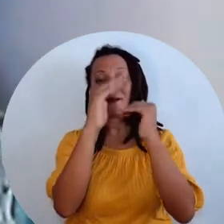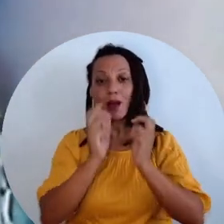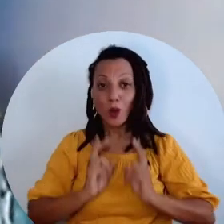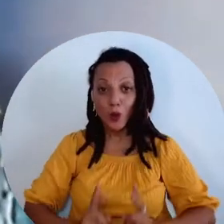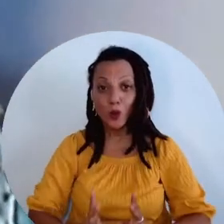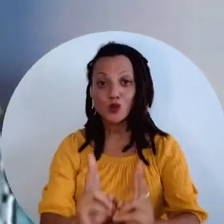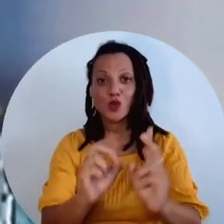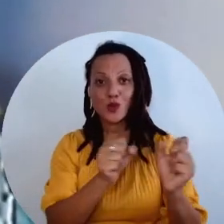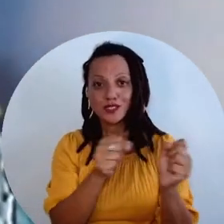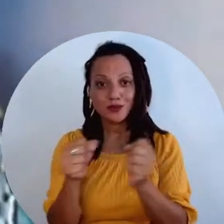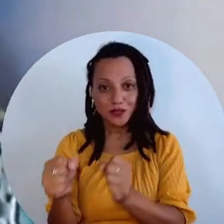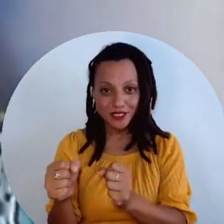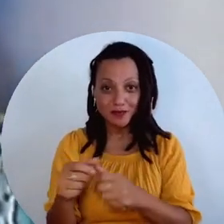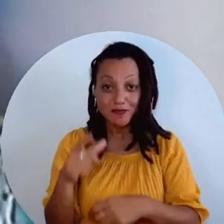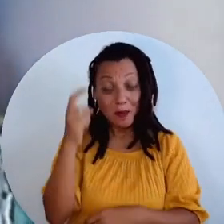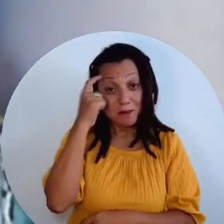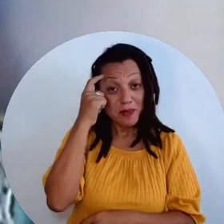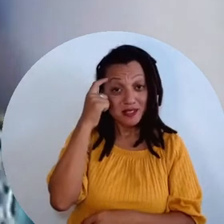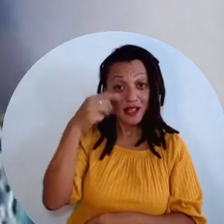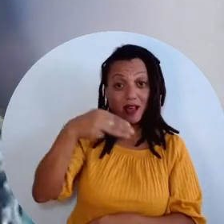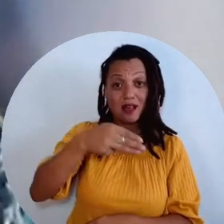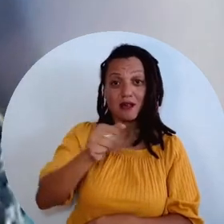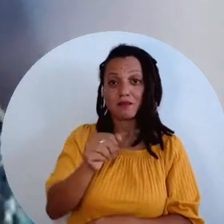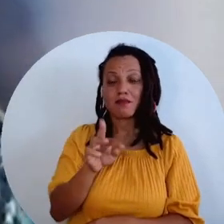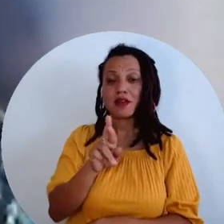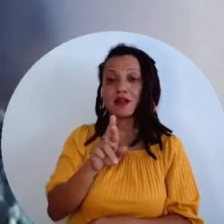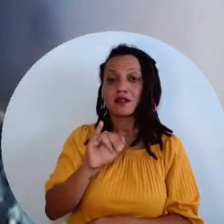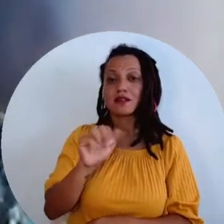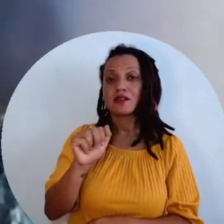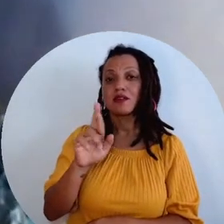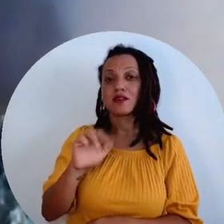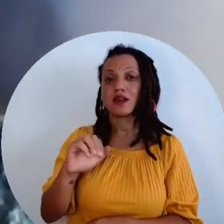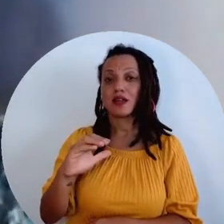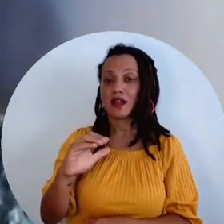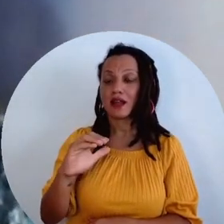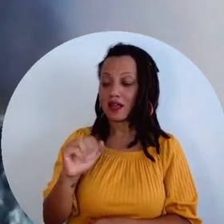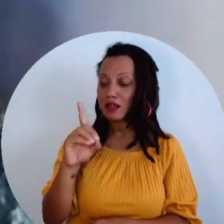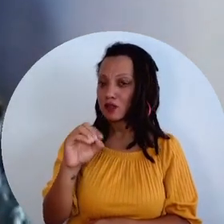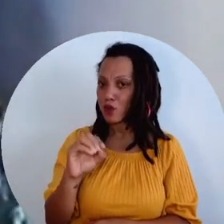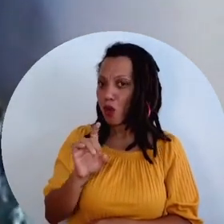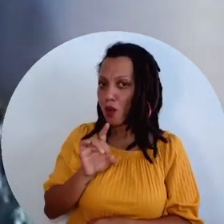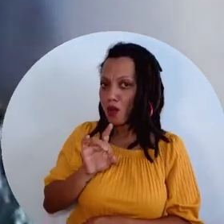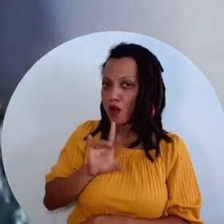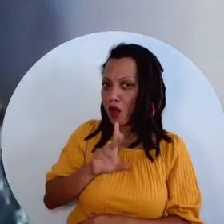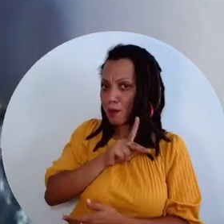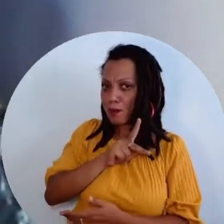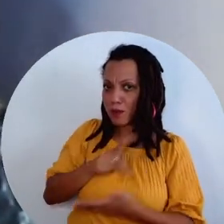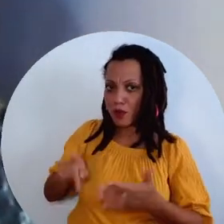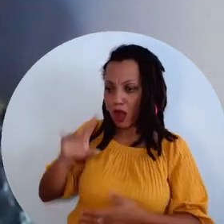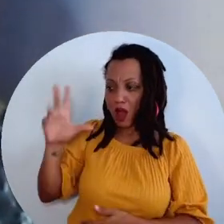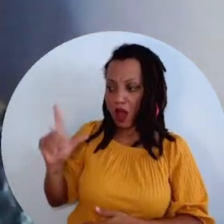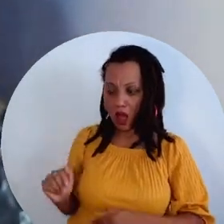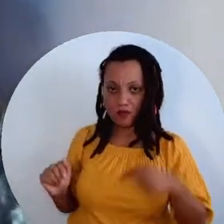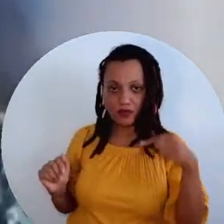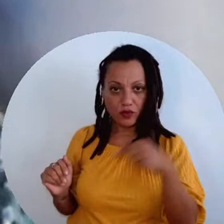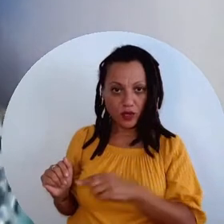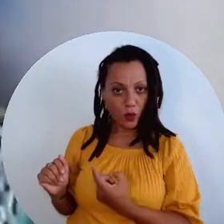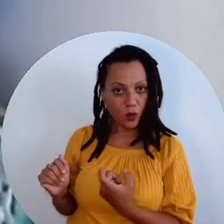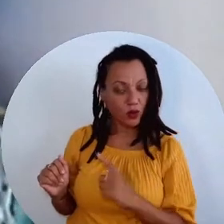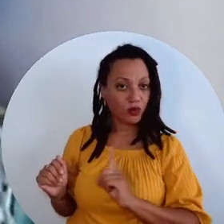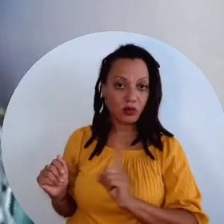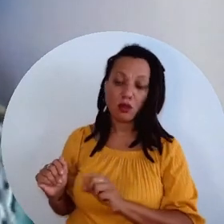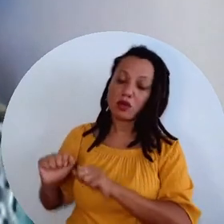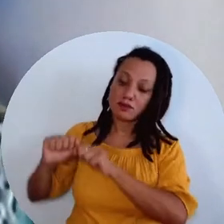pensar matriarcado é entender que essa experiência não é exclusiva africana, mas ela é um legado de África